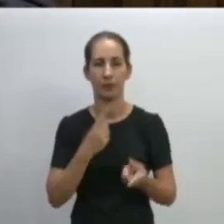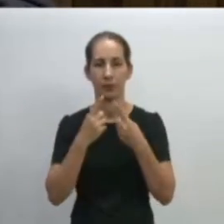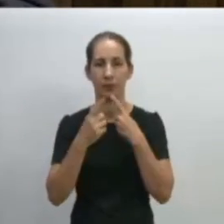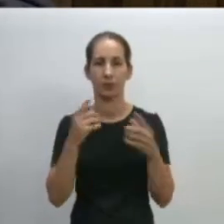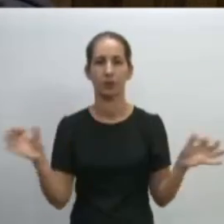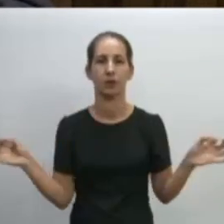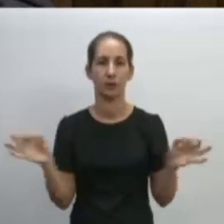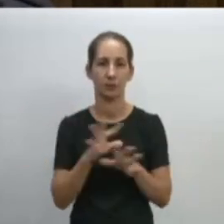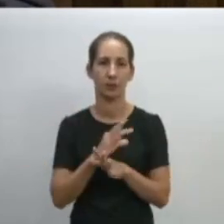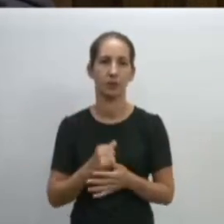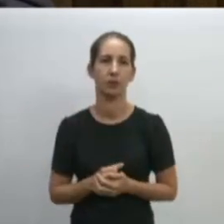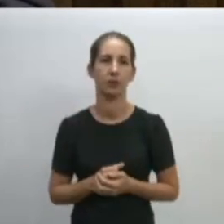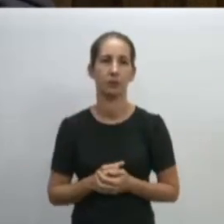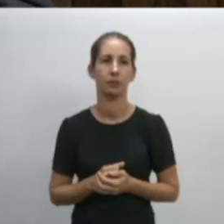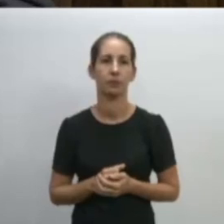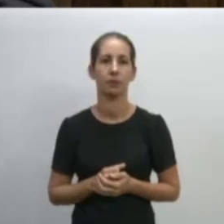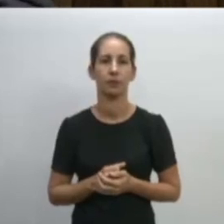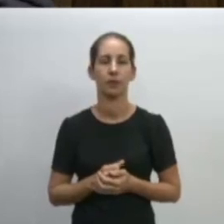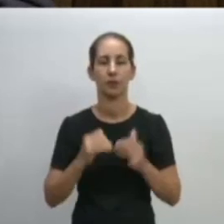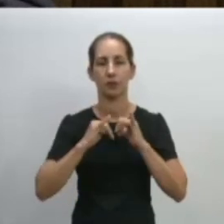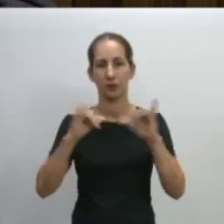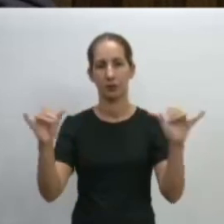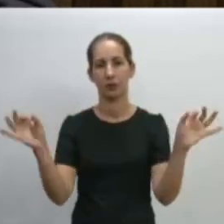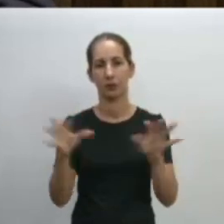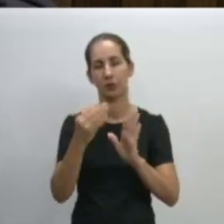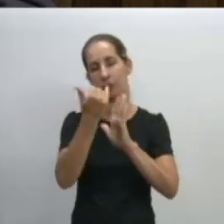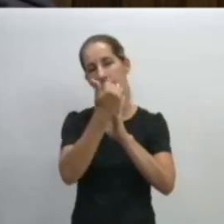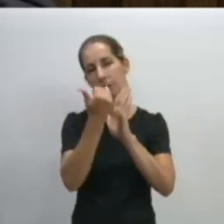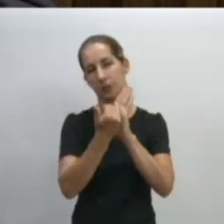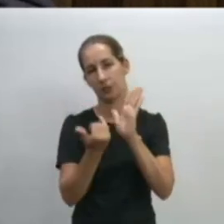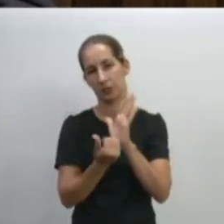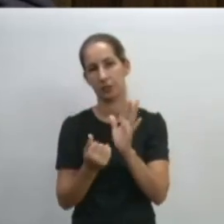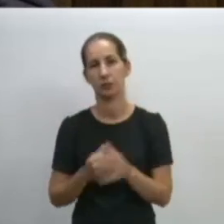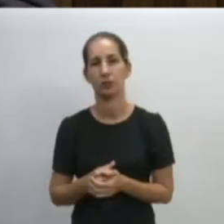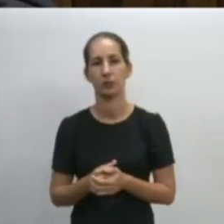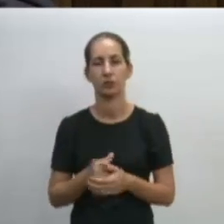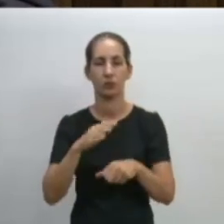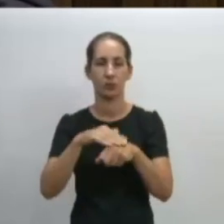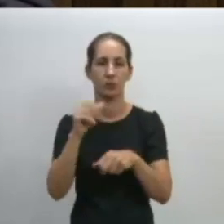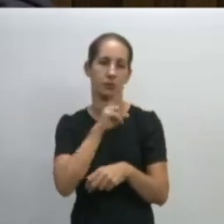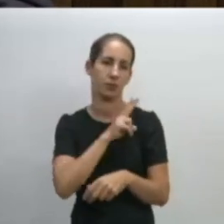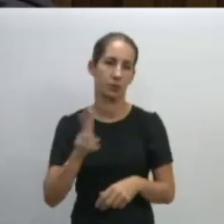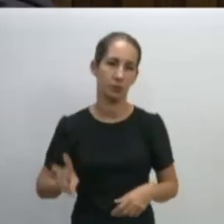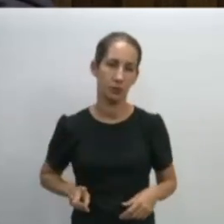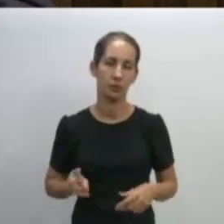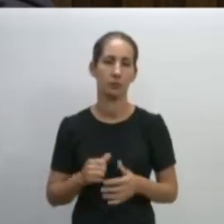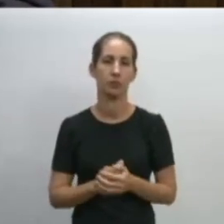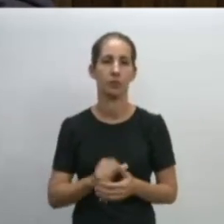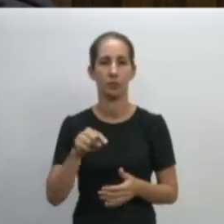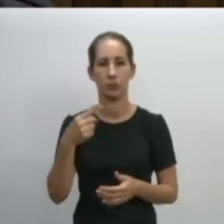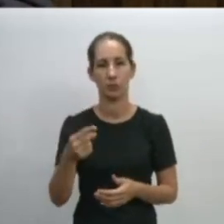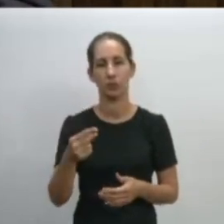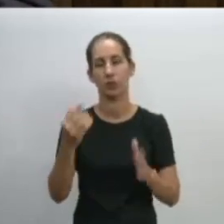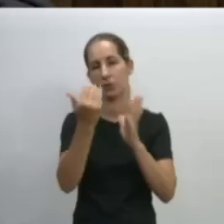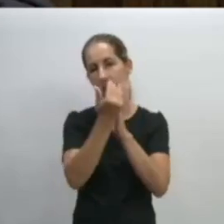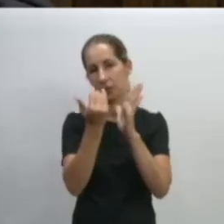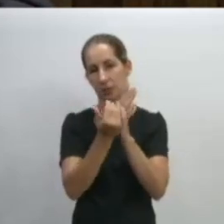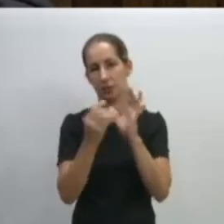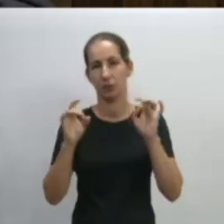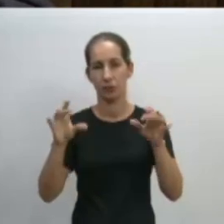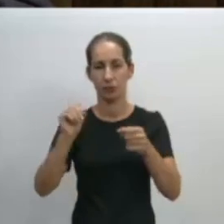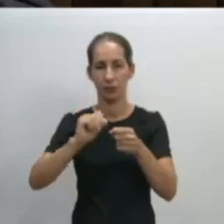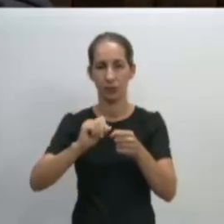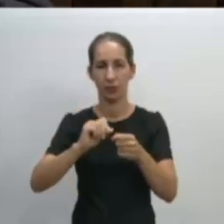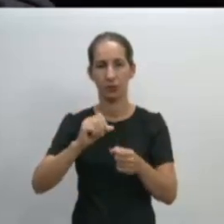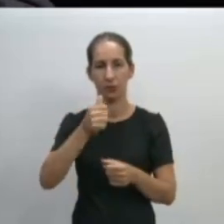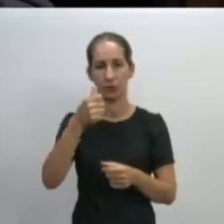Nada mais havendo a ser debatido, declaramos encerrada a presente sessão, convocando os senhores vereadores para a próxima sessão ordinária,